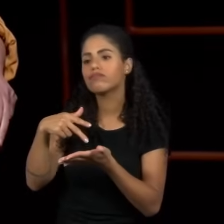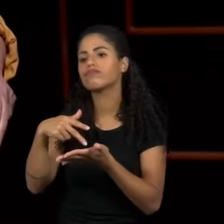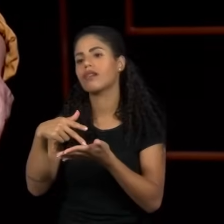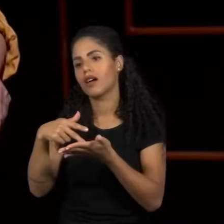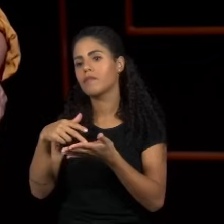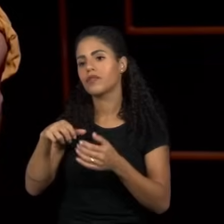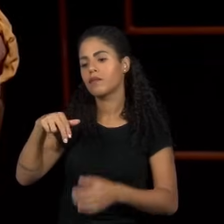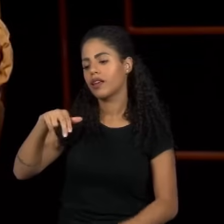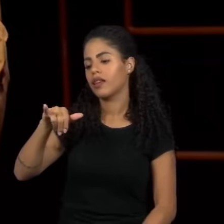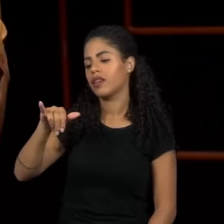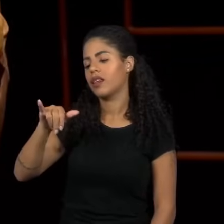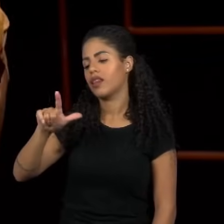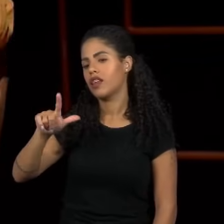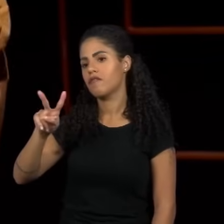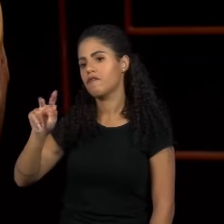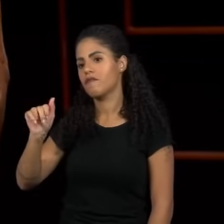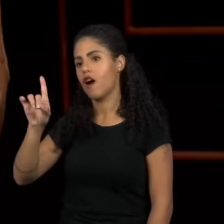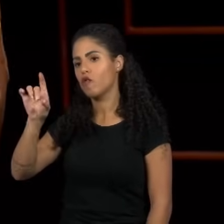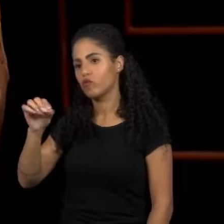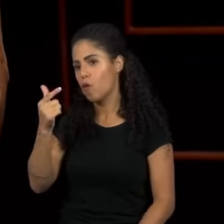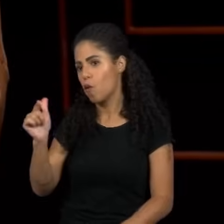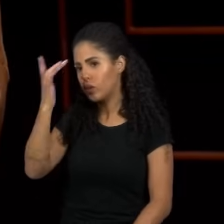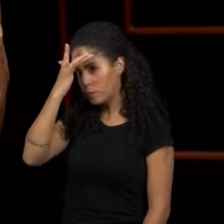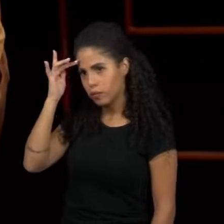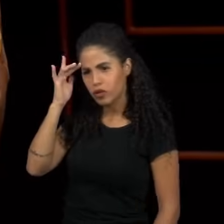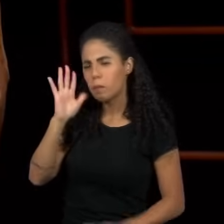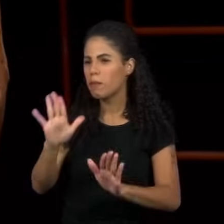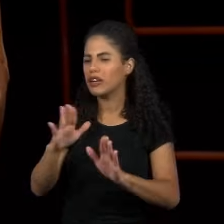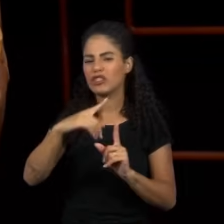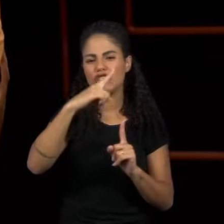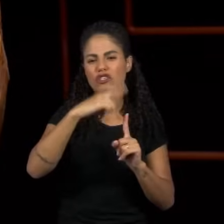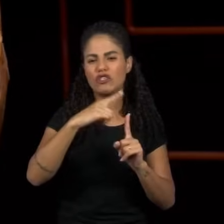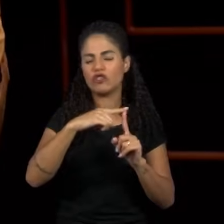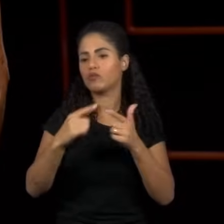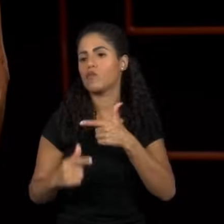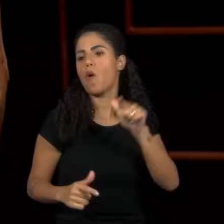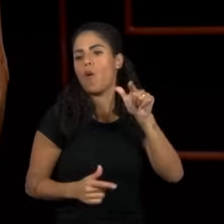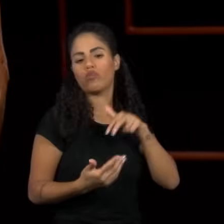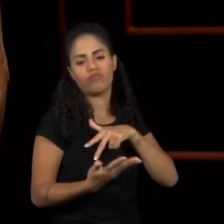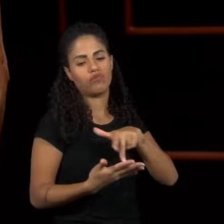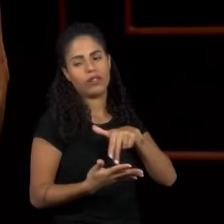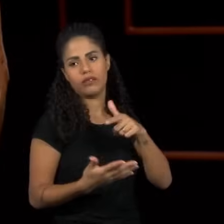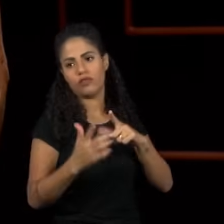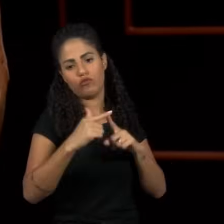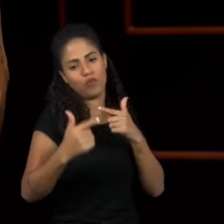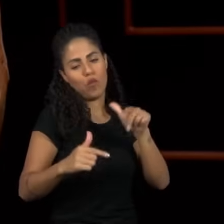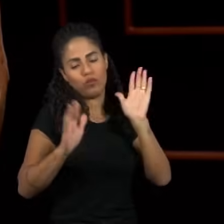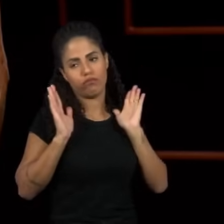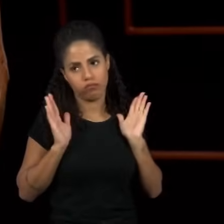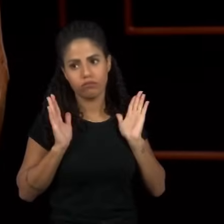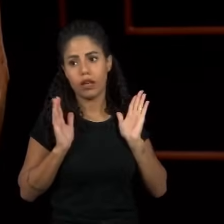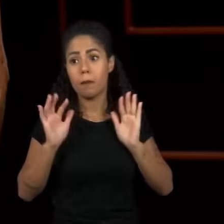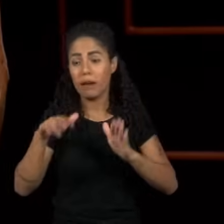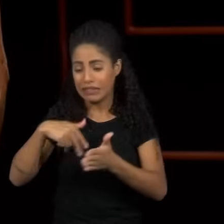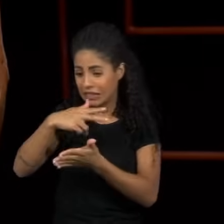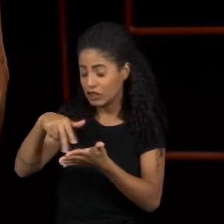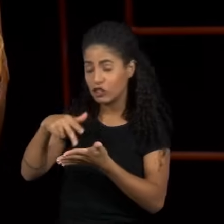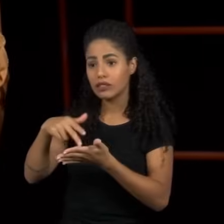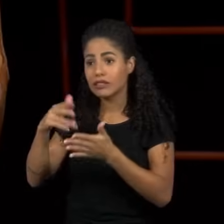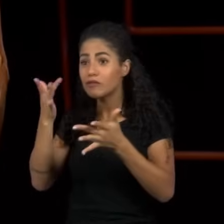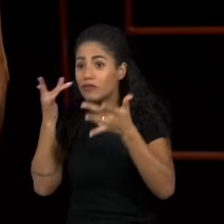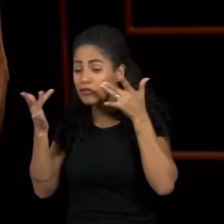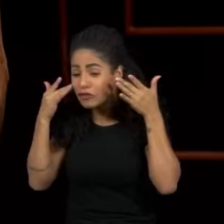Bertazzo. Uhum. Mas era um outro tipo de dança. Com o Posse começou a